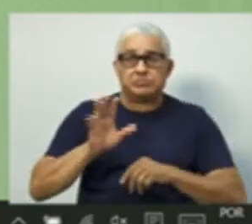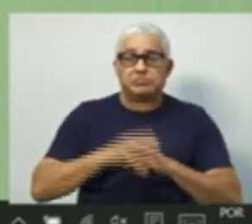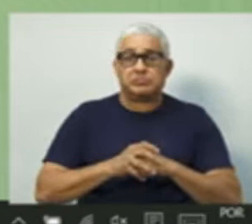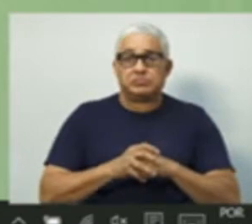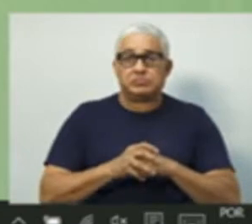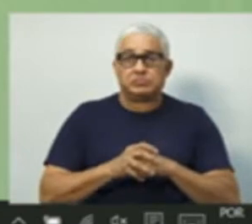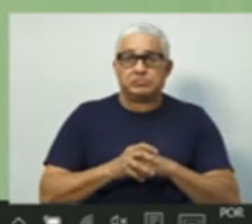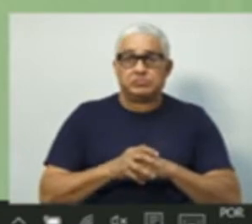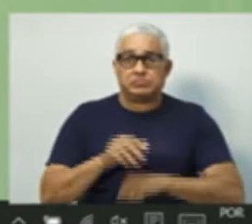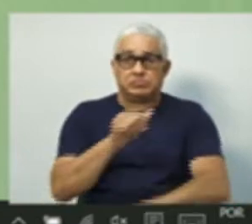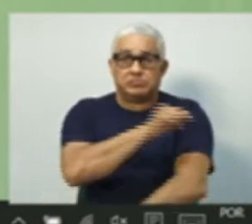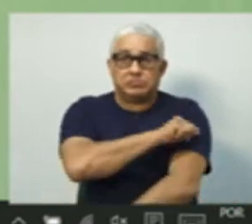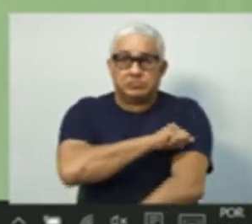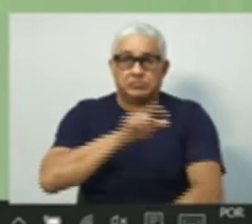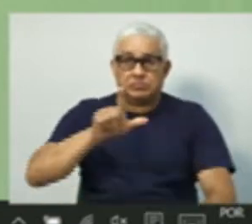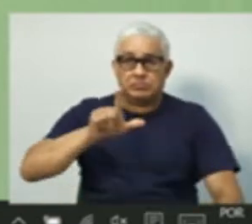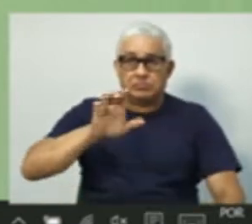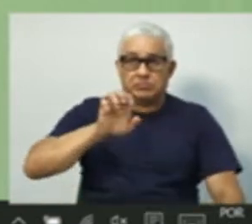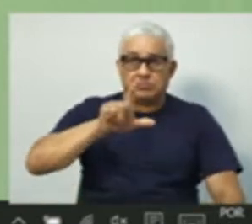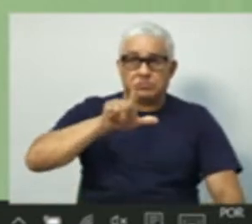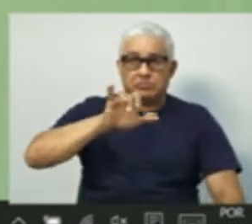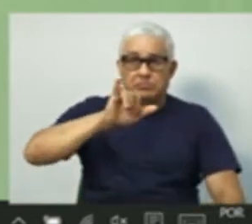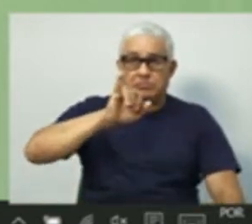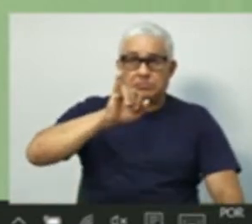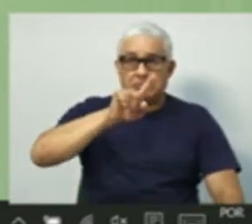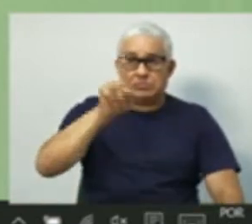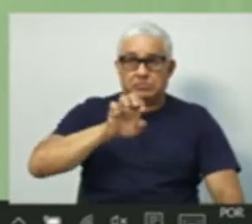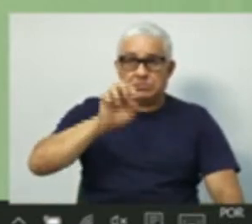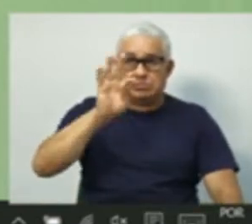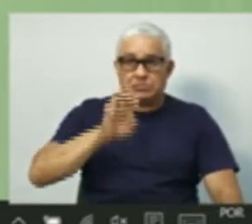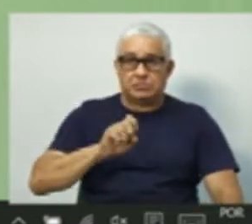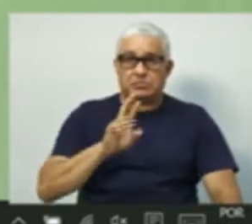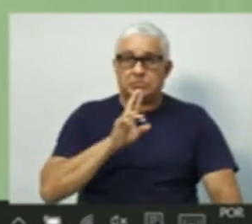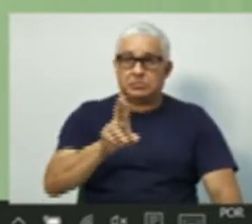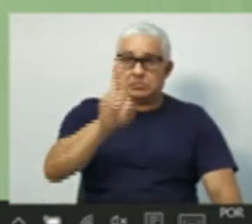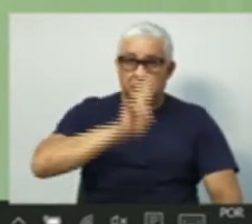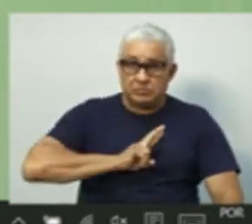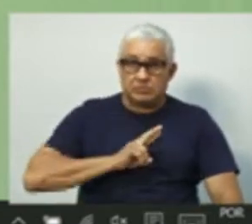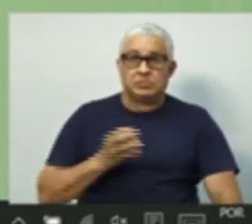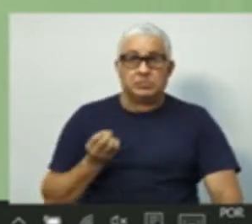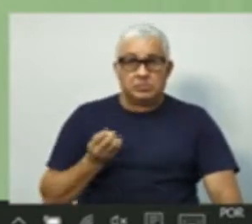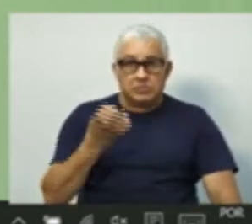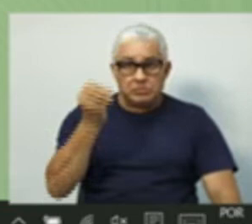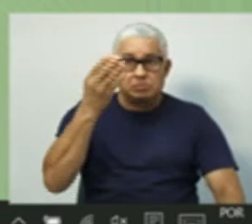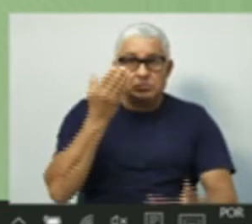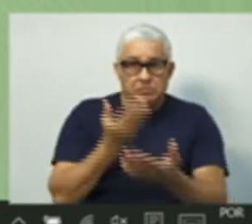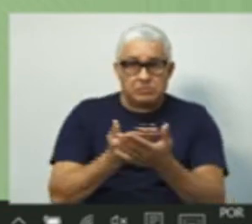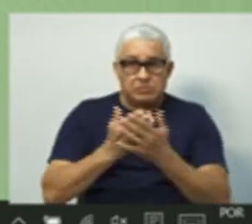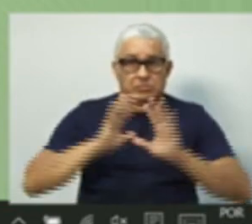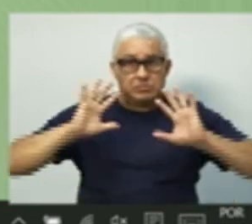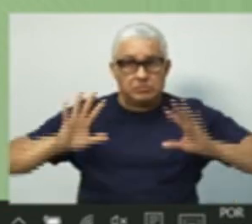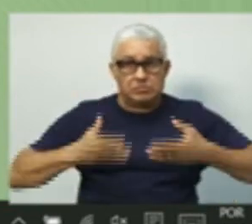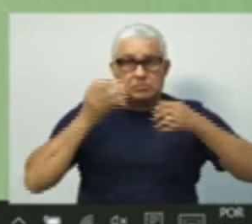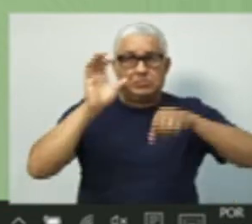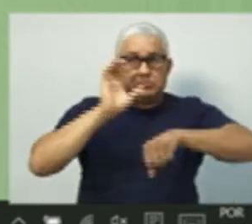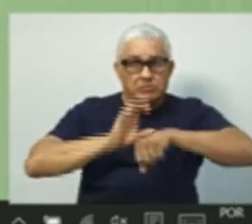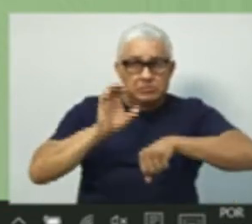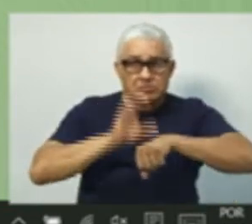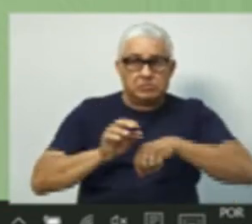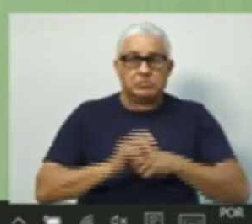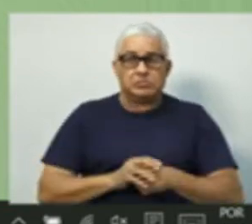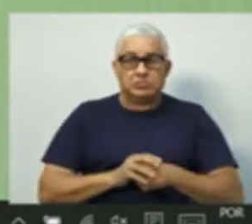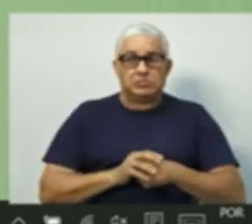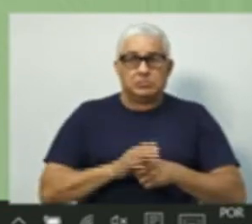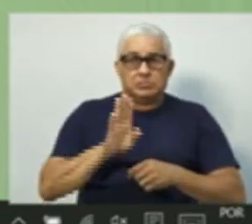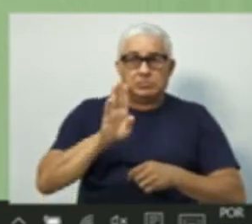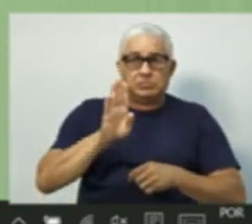consigo dar conta disso, então eu reduzo o meu alcance. Expansão dos postos de vendas, é o que eu mais quero, né? Colocar